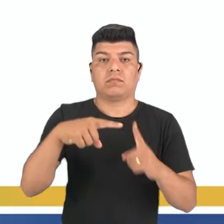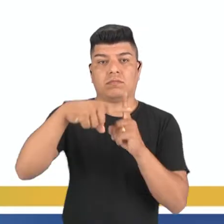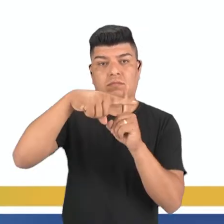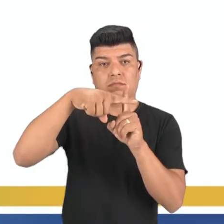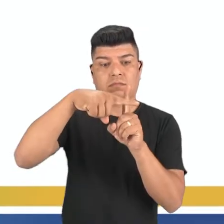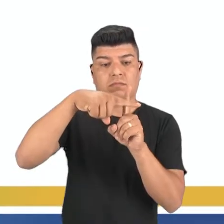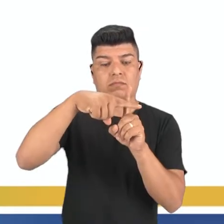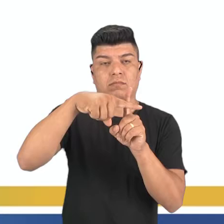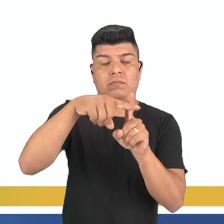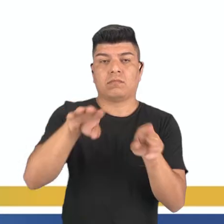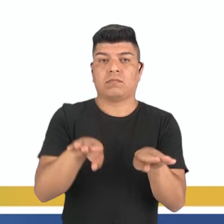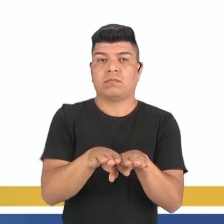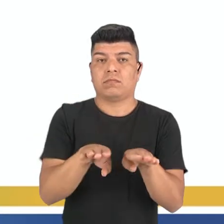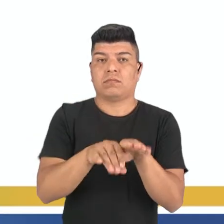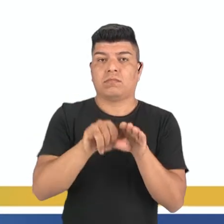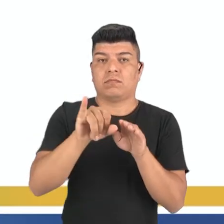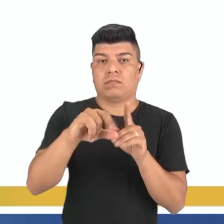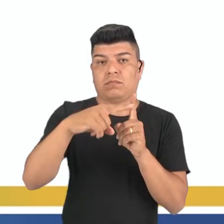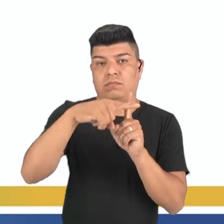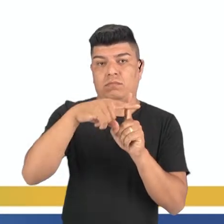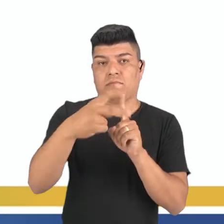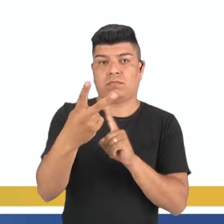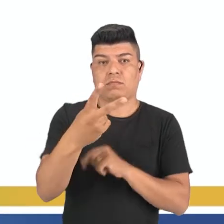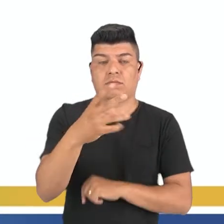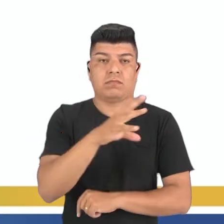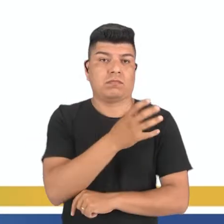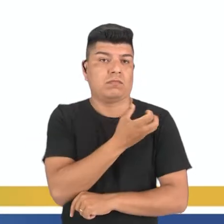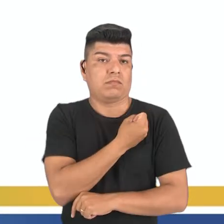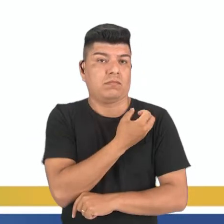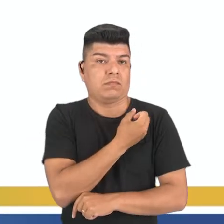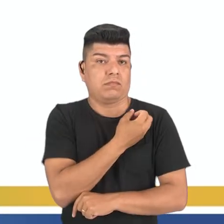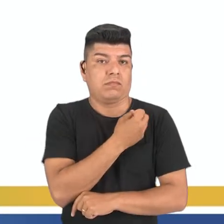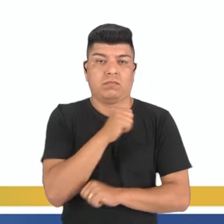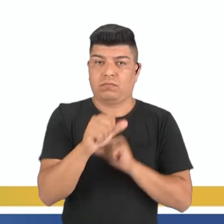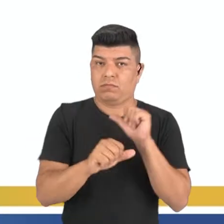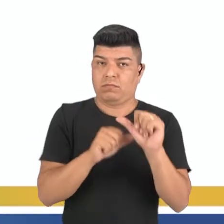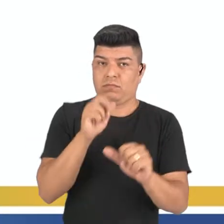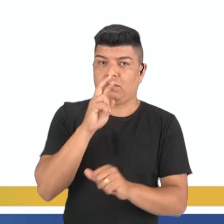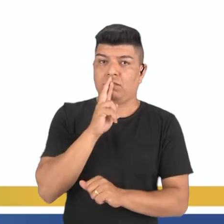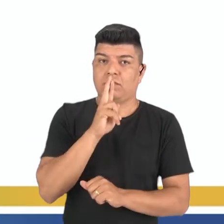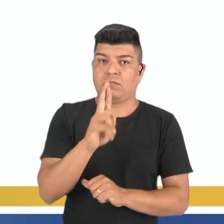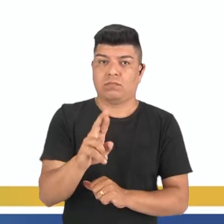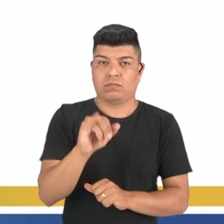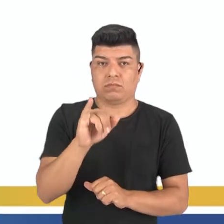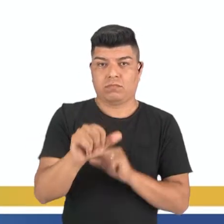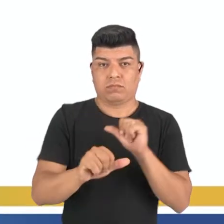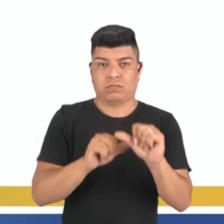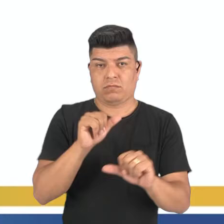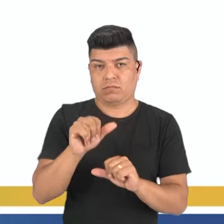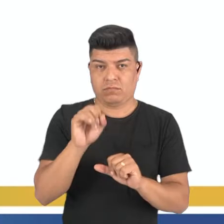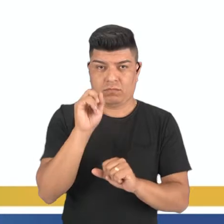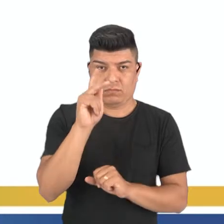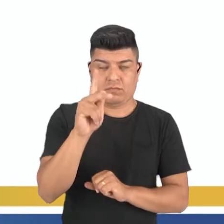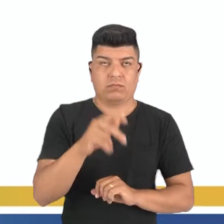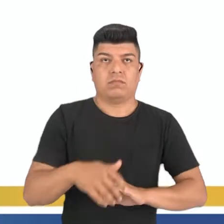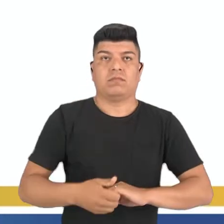você soma dois números, o resultado não se altera se você mudar a ordem,